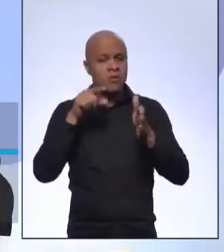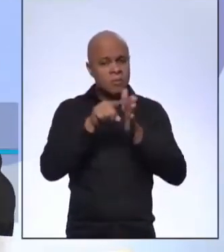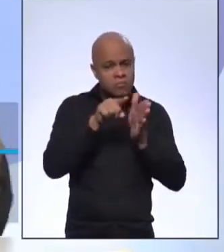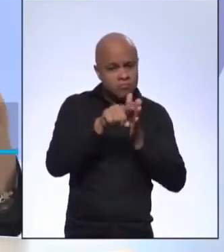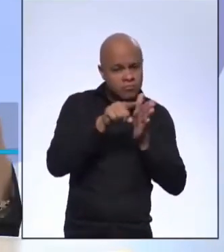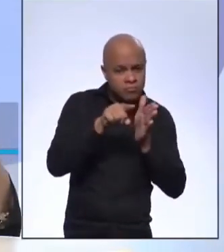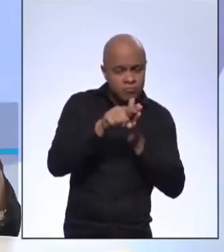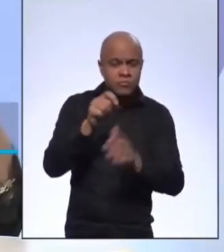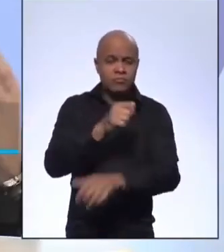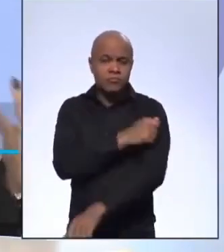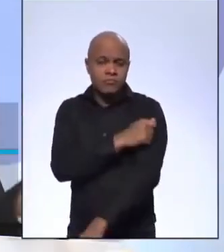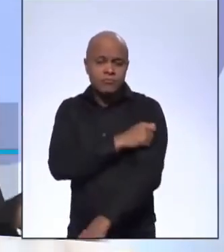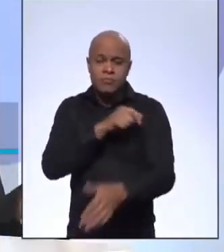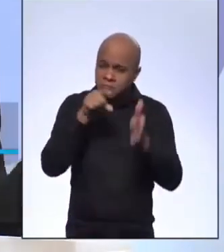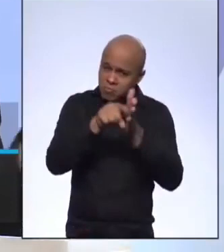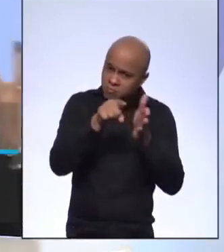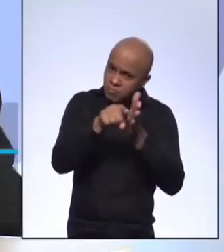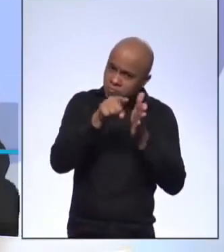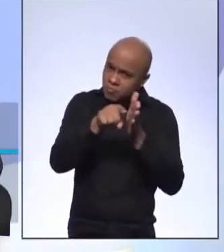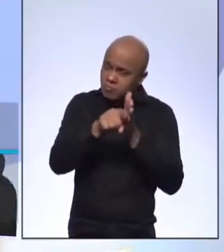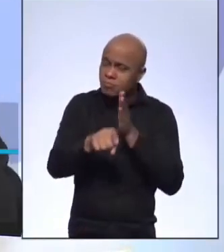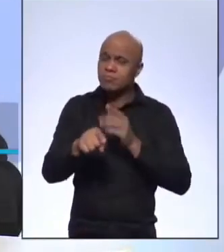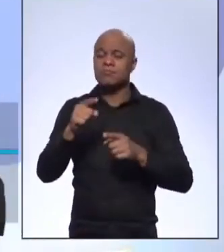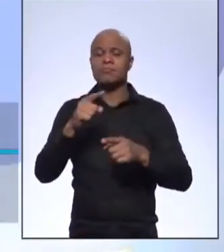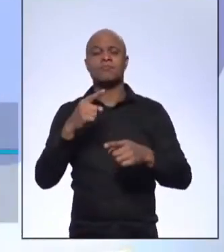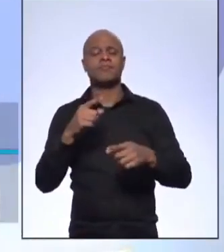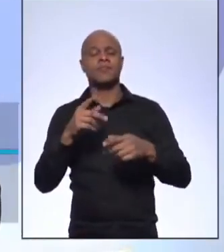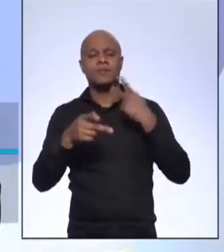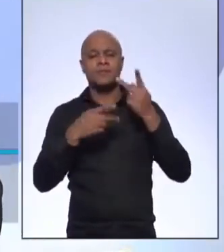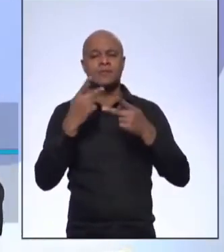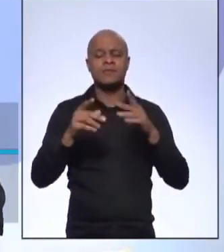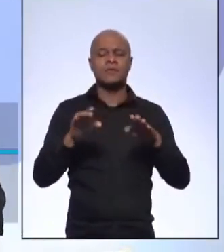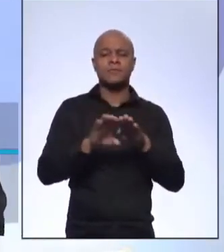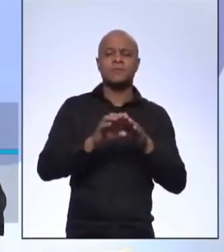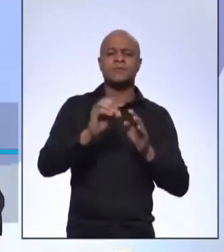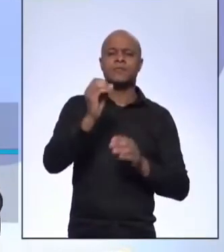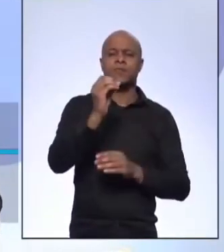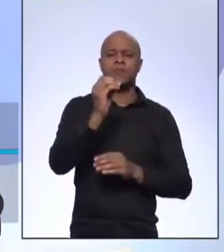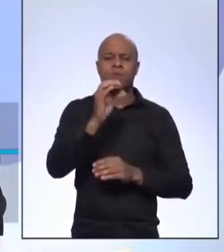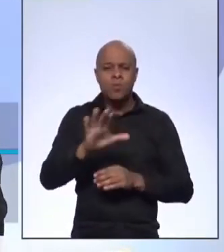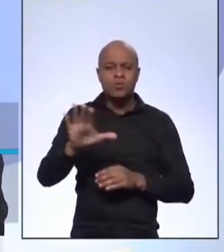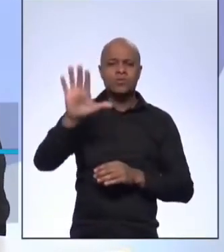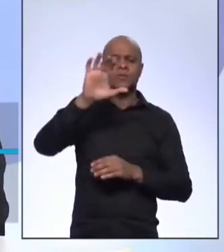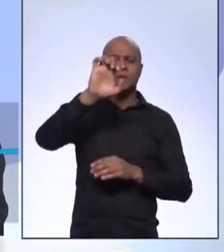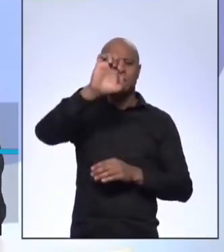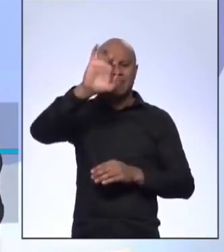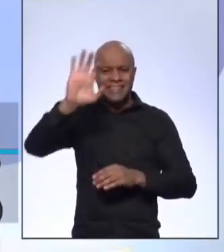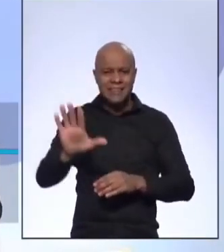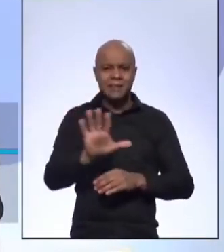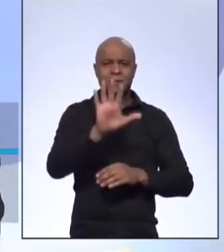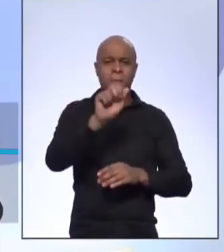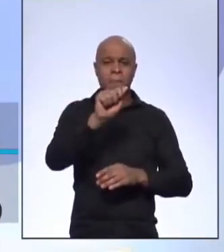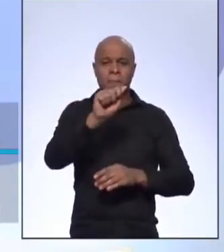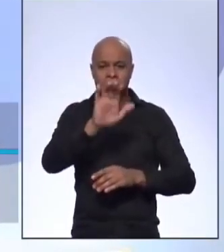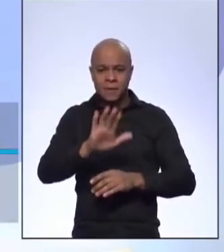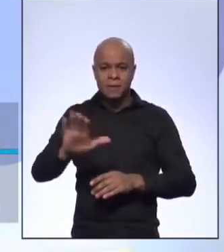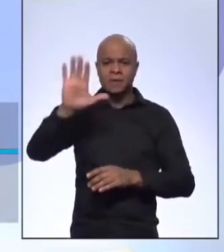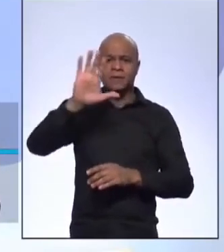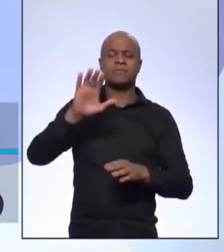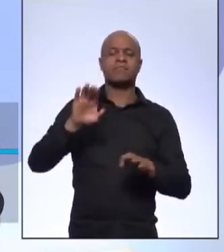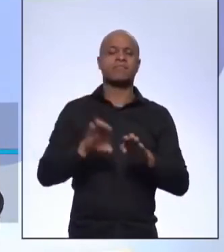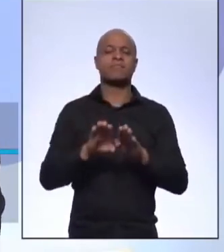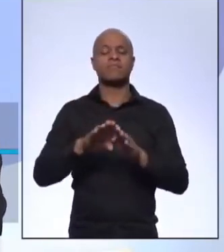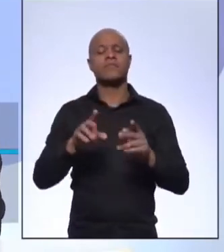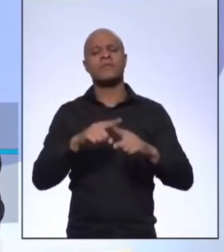falando especificamente da Oceania, né, da Europa, da Ásia, mas será que essas tensões territoriais, essas transformações